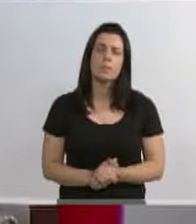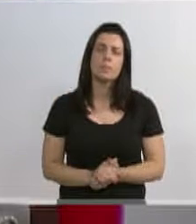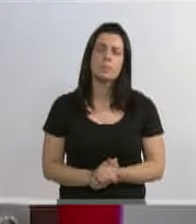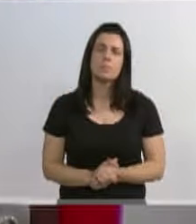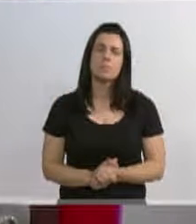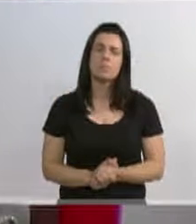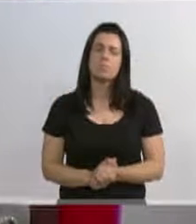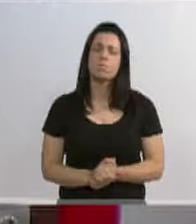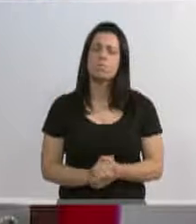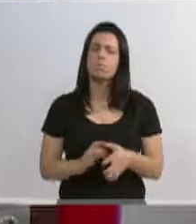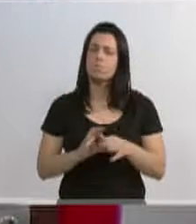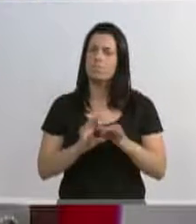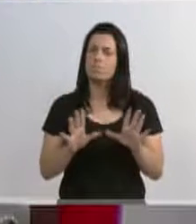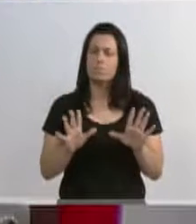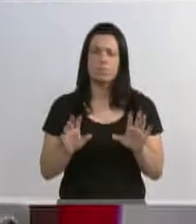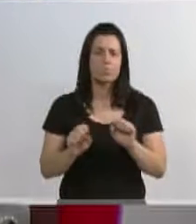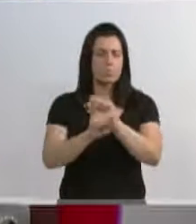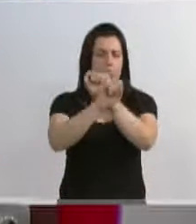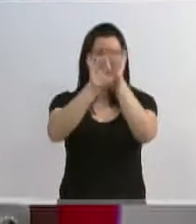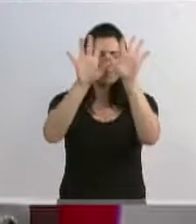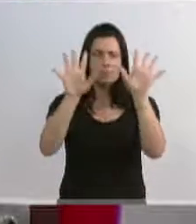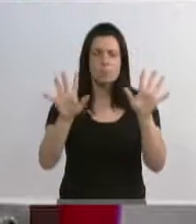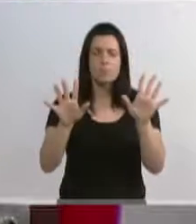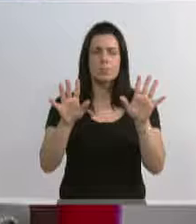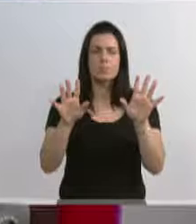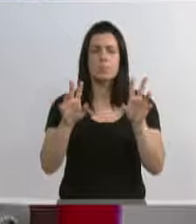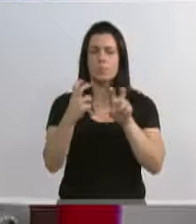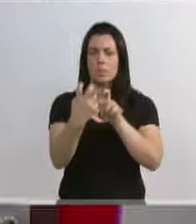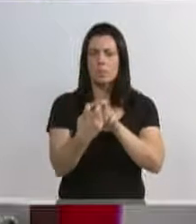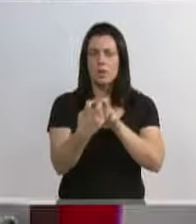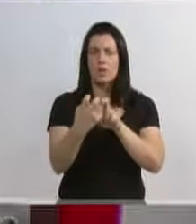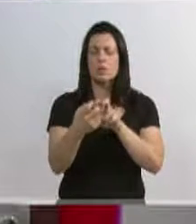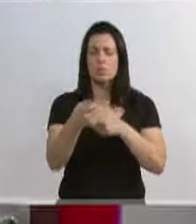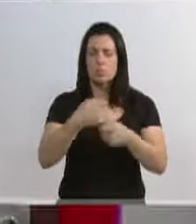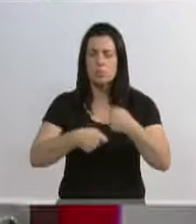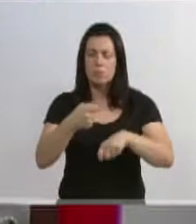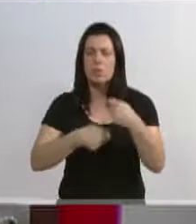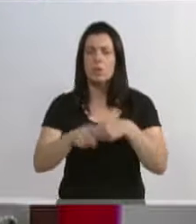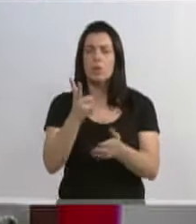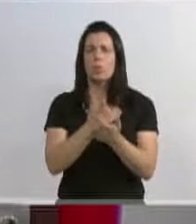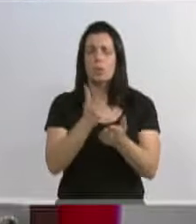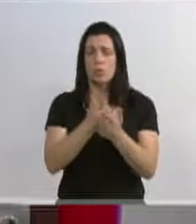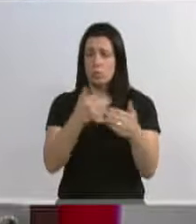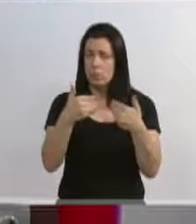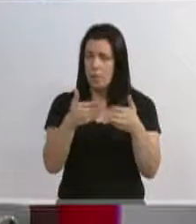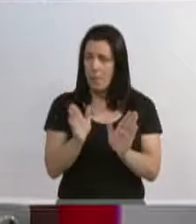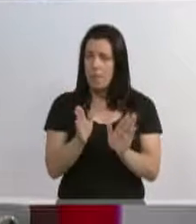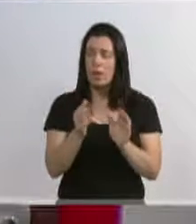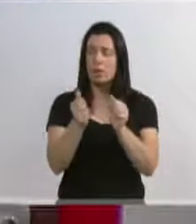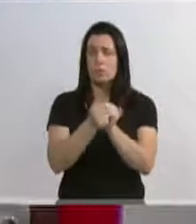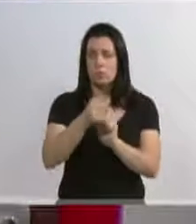foi deixado bem claro. A mesa de negociação, segundo eles, continua aberta, vereador Silvio, com o governo.